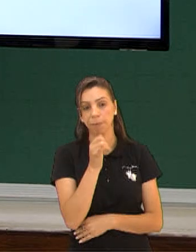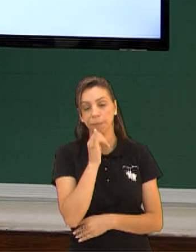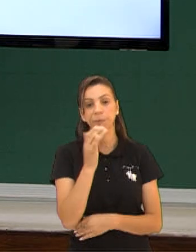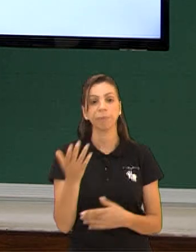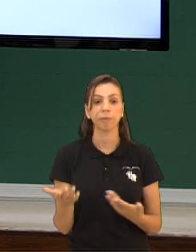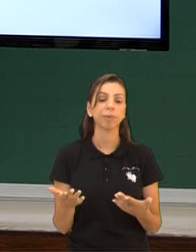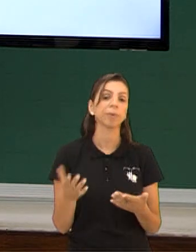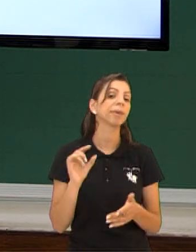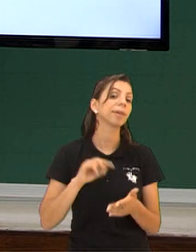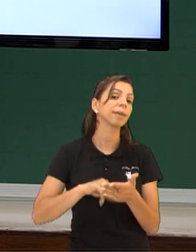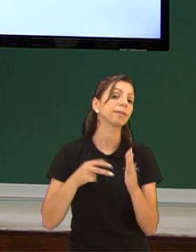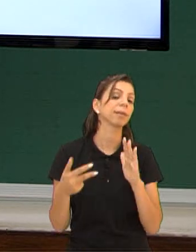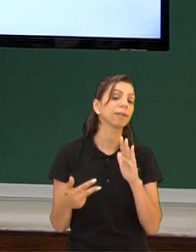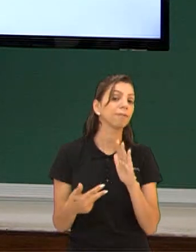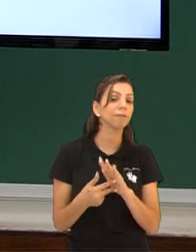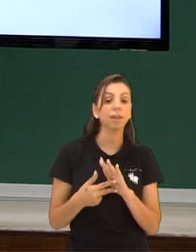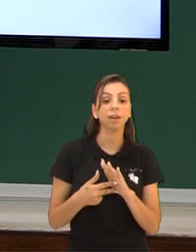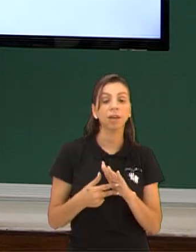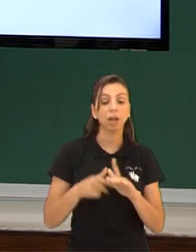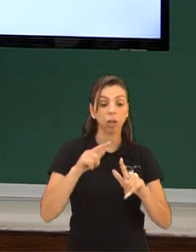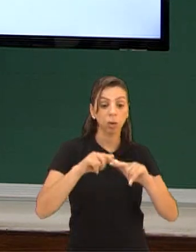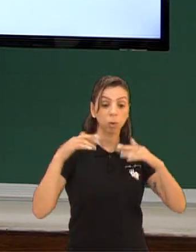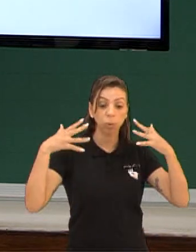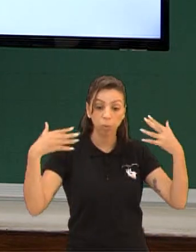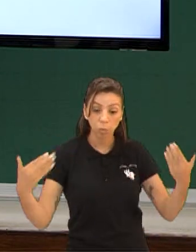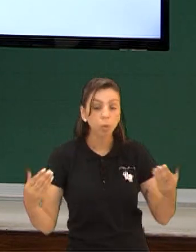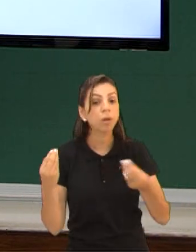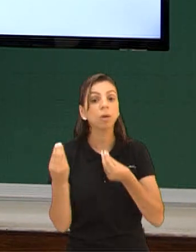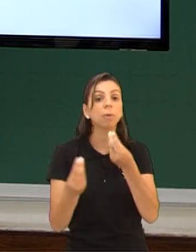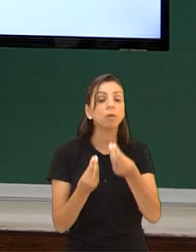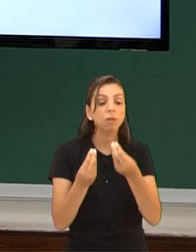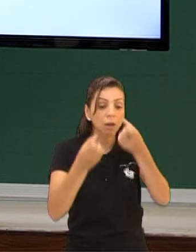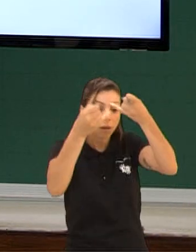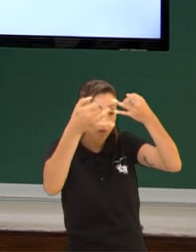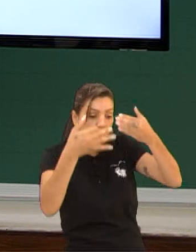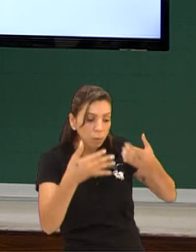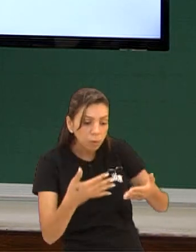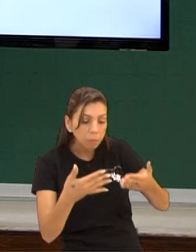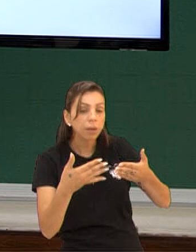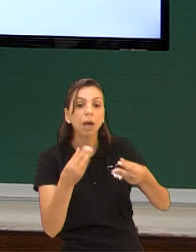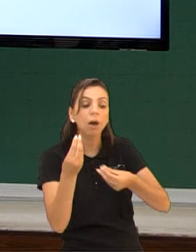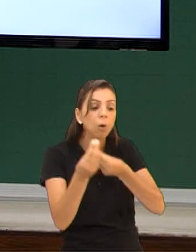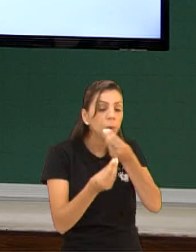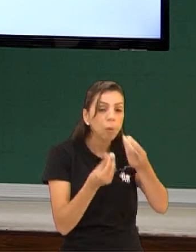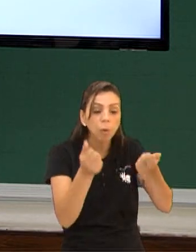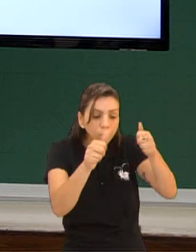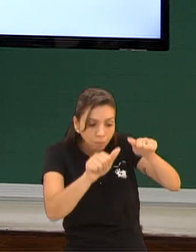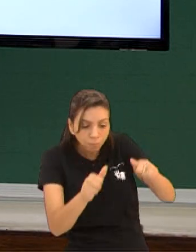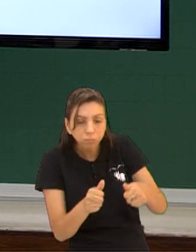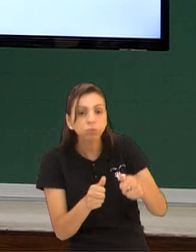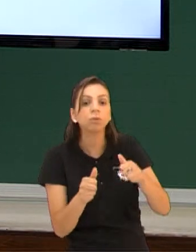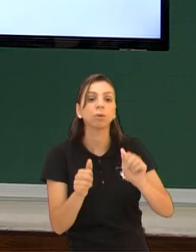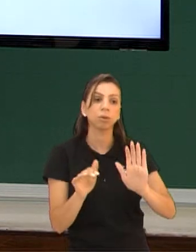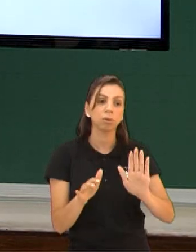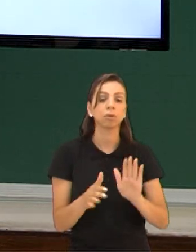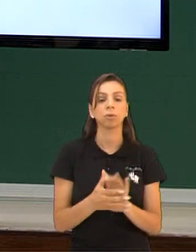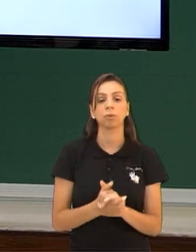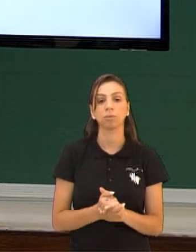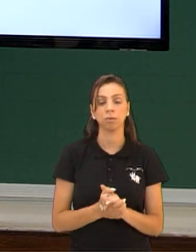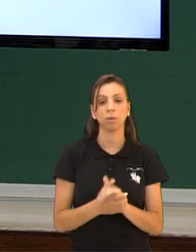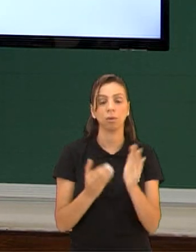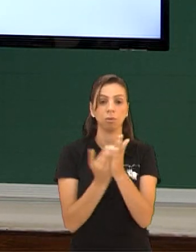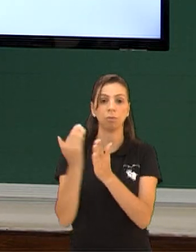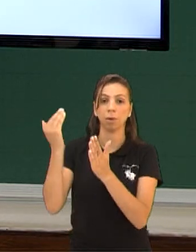que de fato são as coisas, mas dizer como elas são. Isso sim seria possível a nós. Então, por isso, uma superação